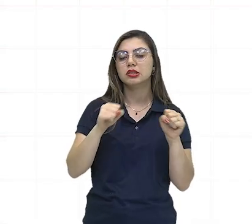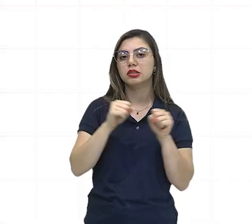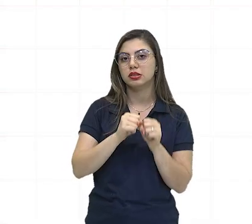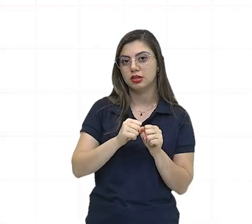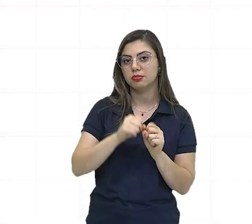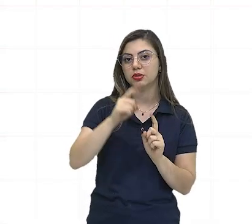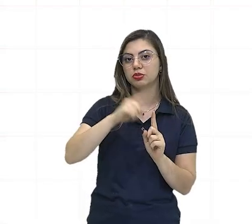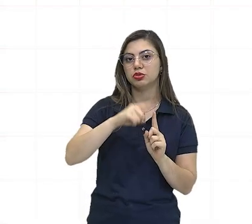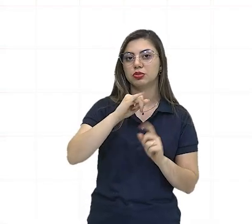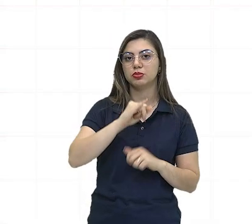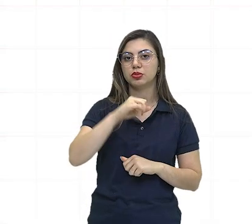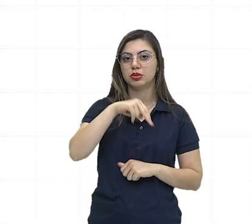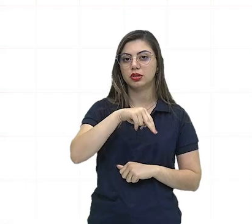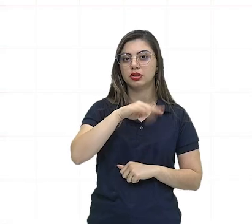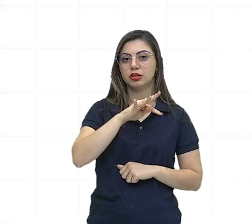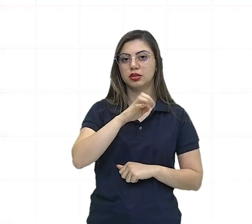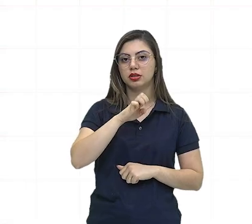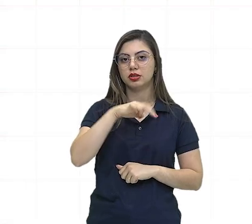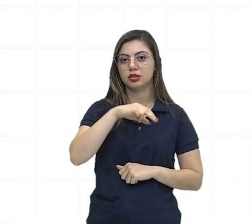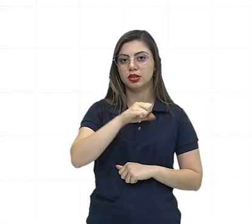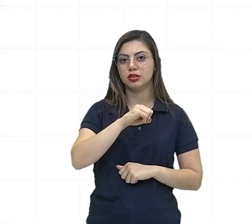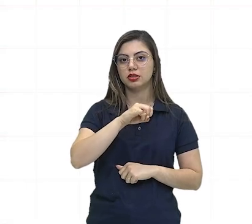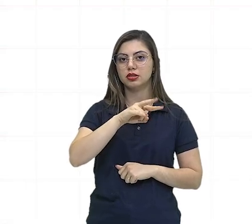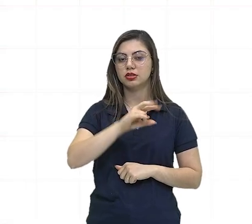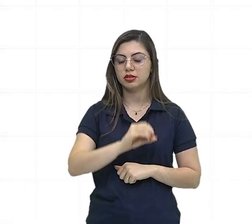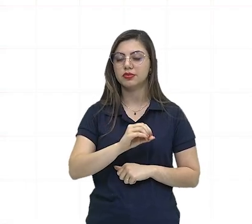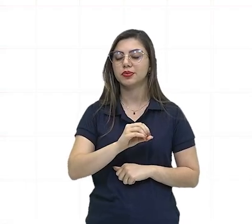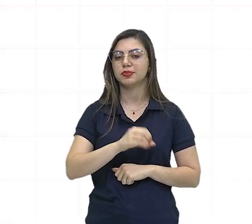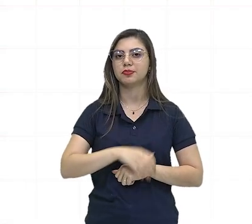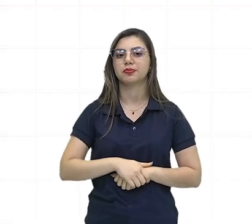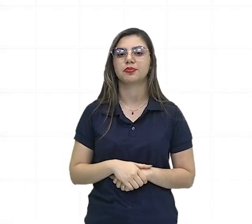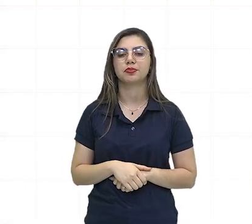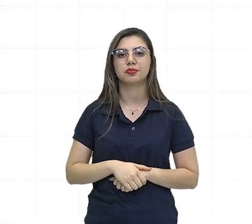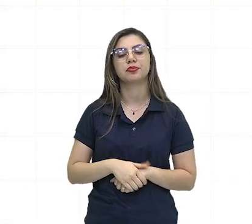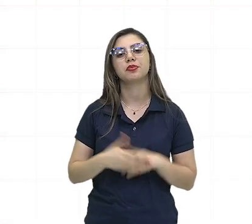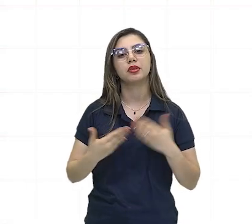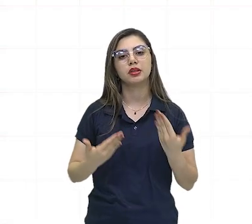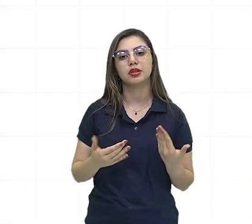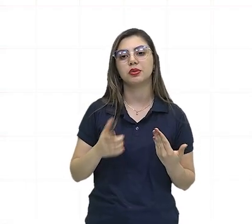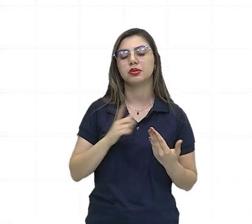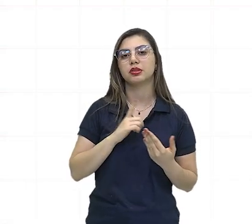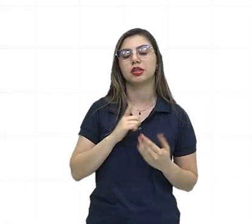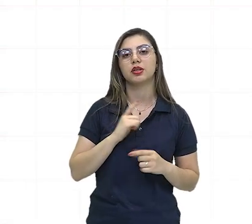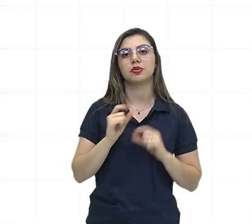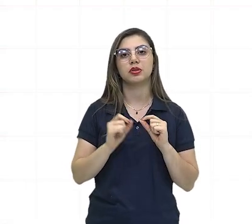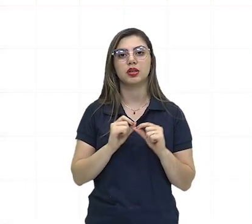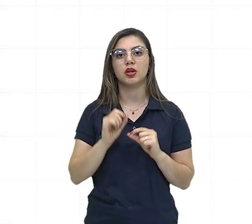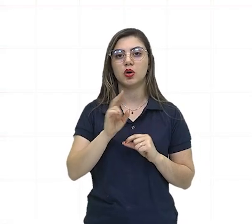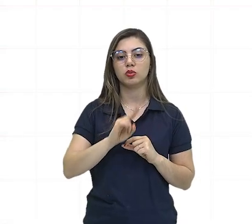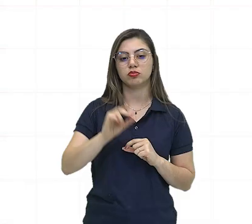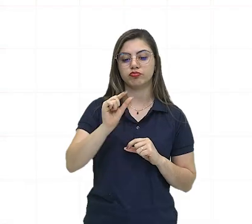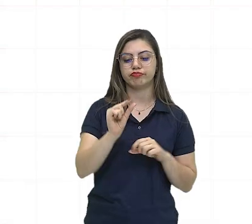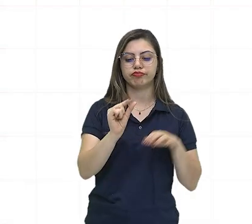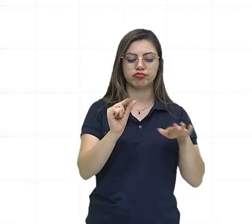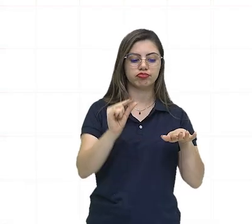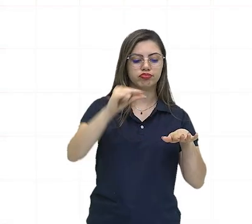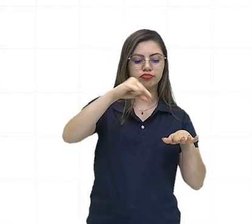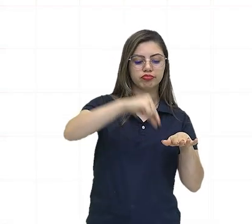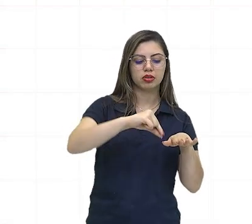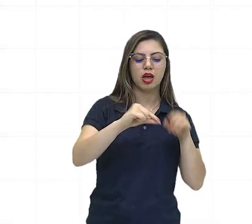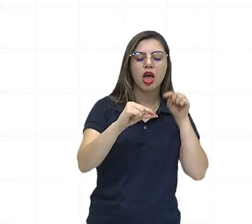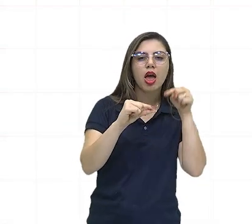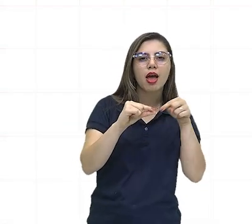agrícola intensiva. Então, pode-se beneficiar do uso de sementes